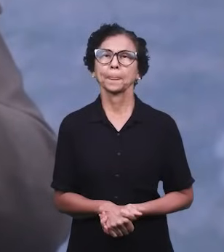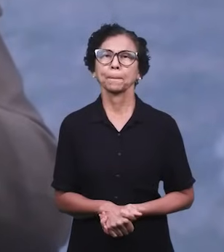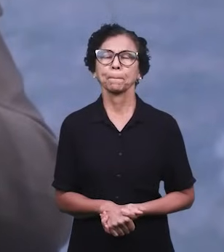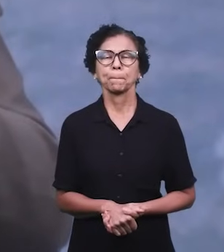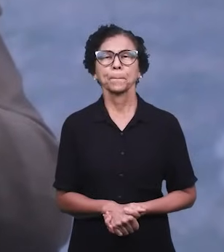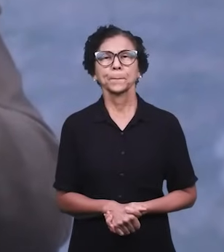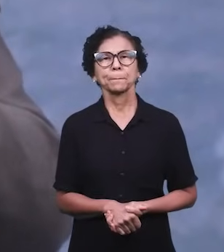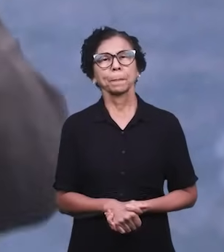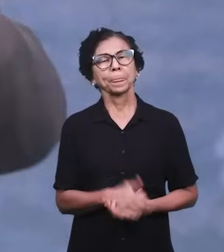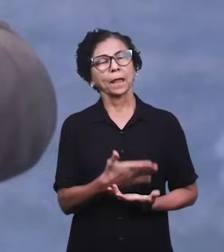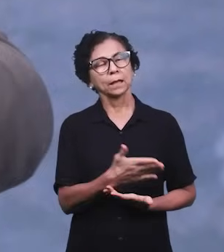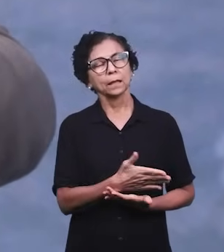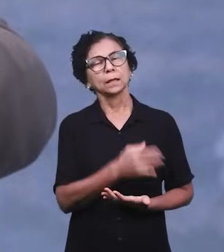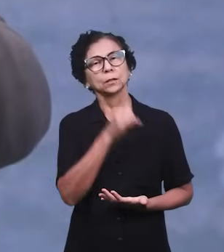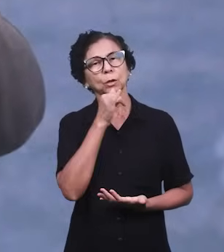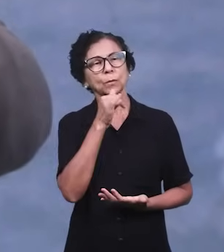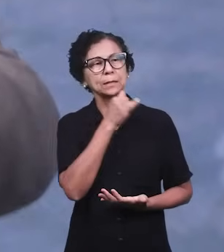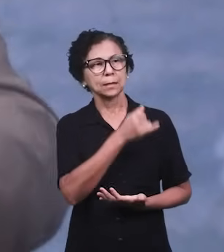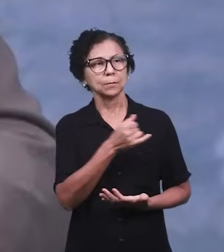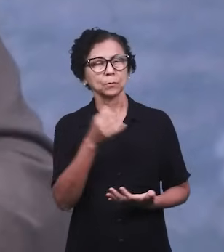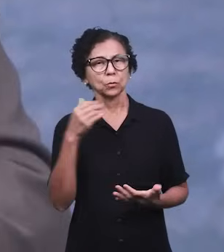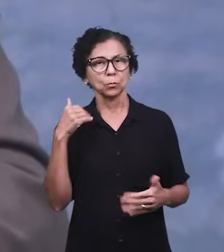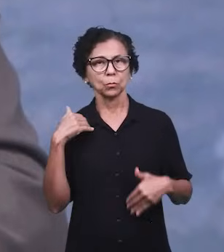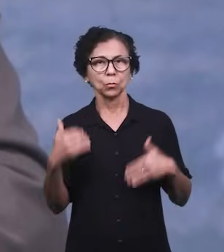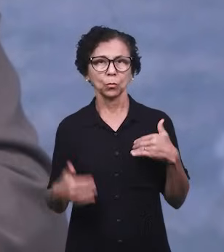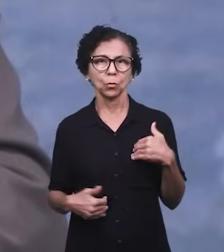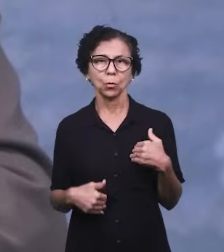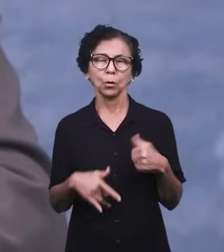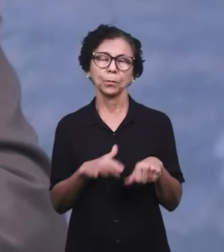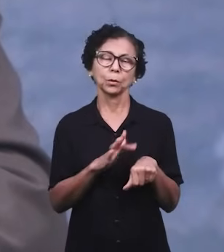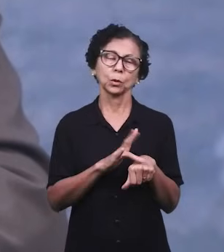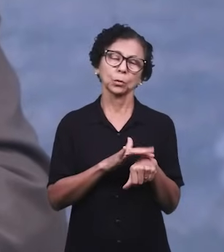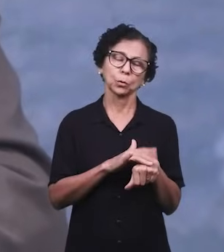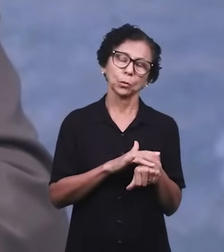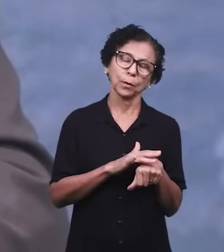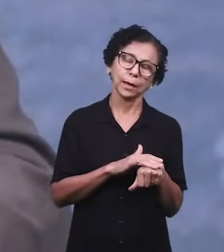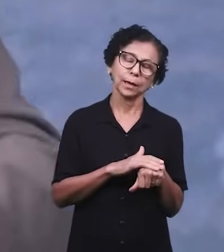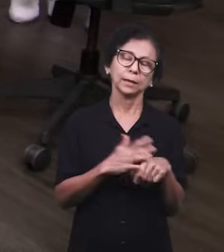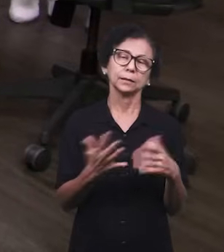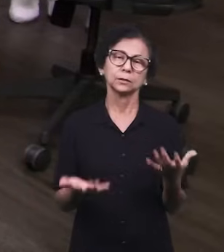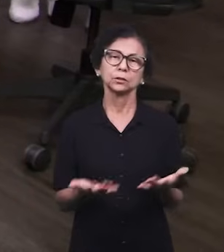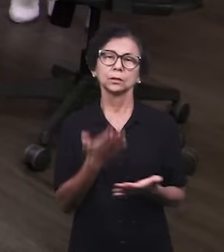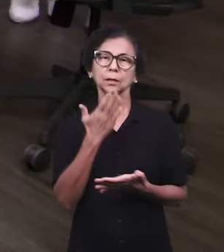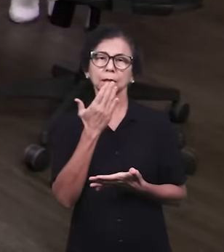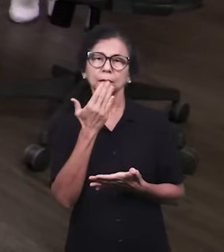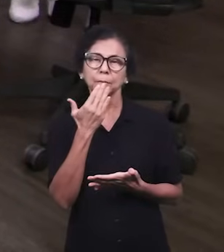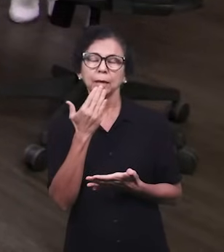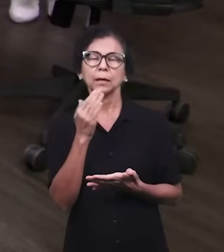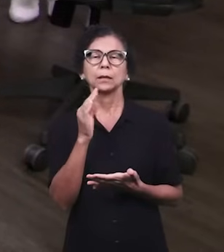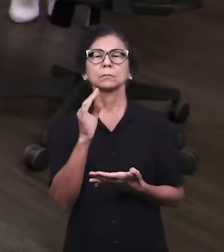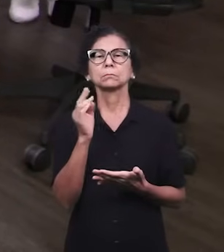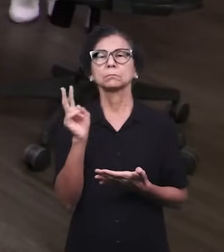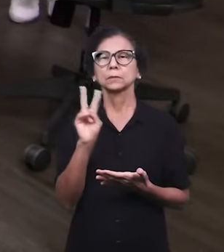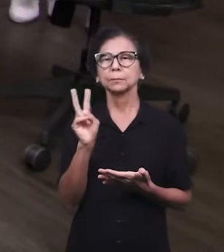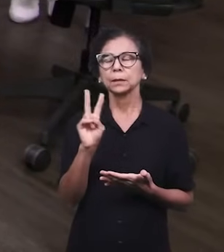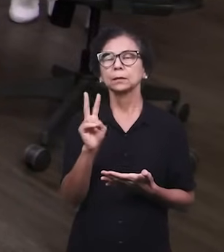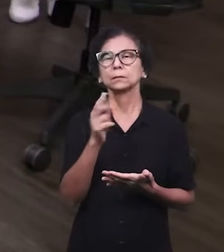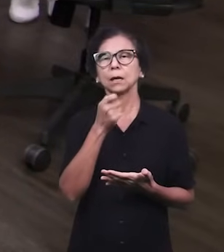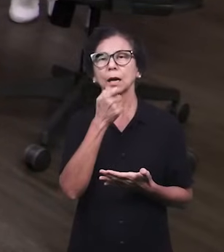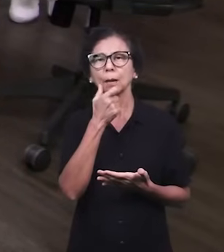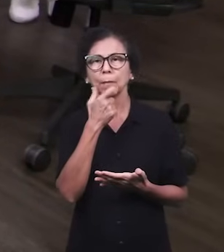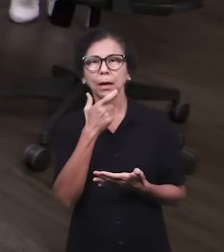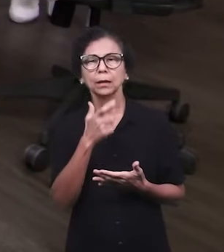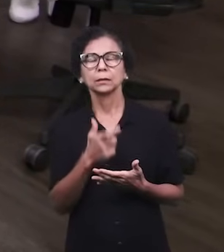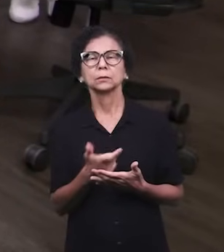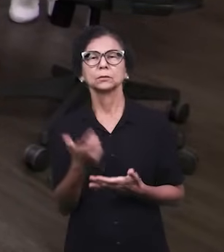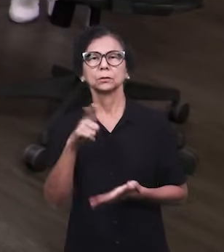que está enfermo, o corpo reage para trazer a saúde espiritual, para que ele volte a ter saúde